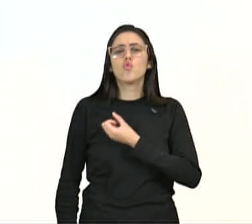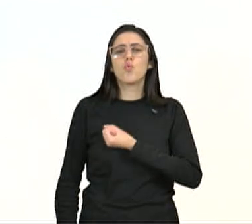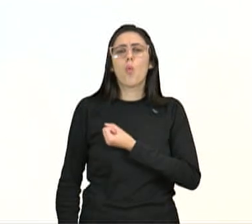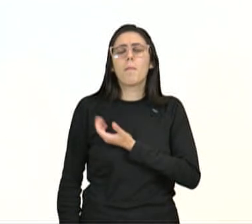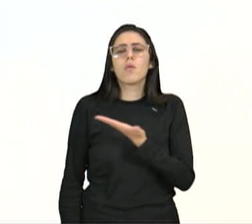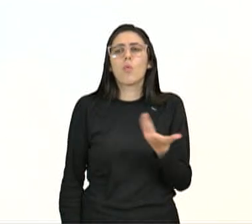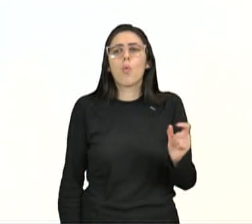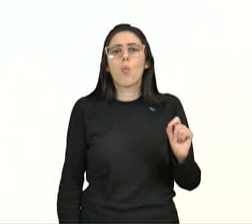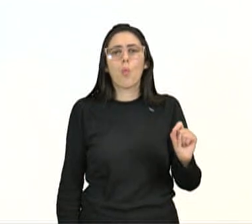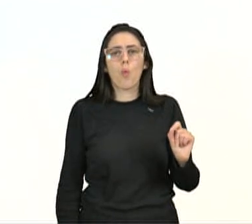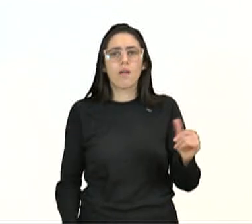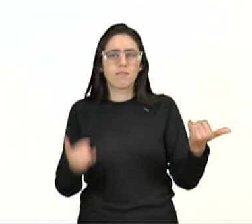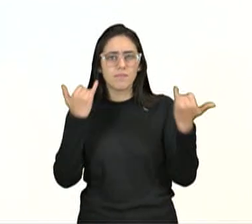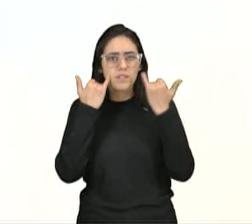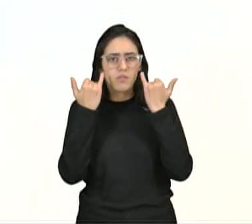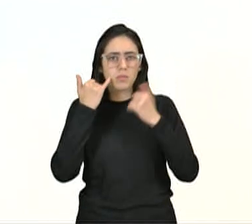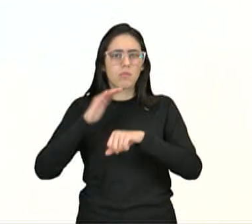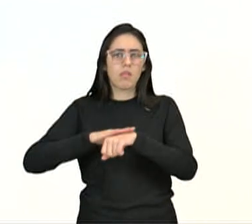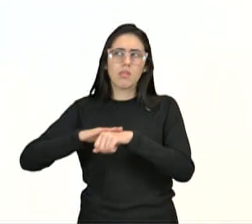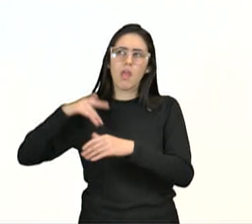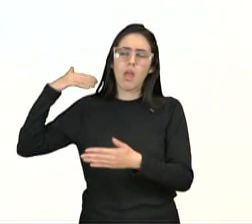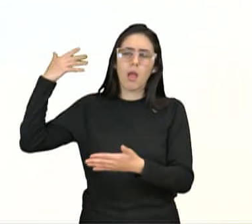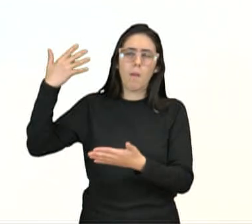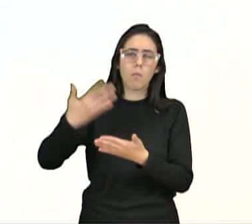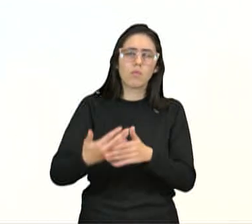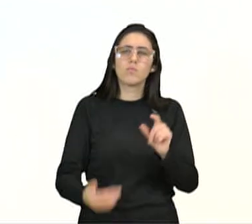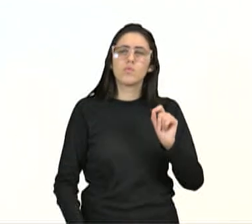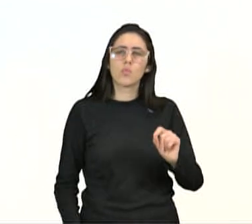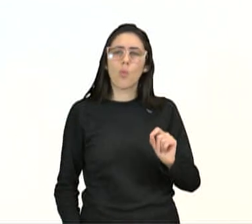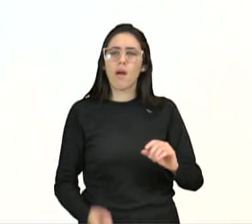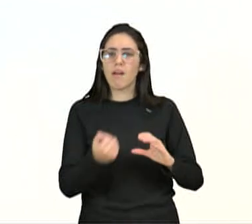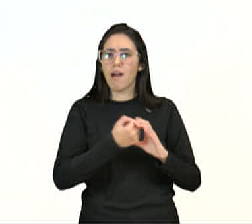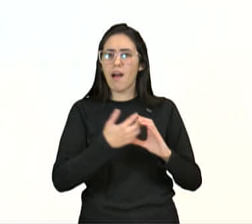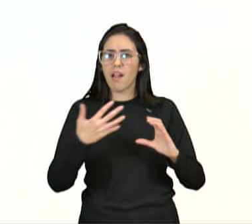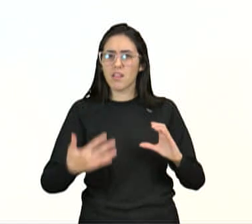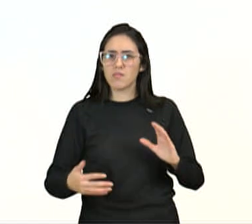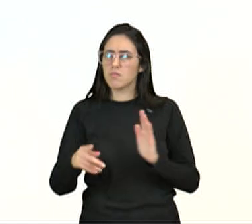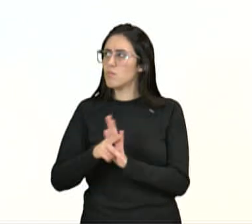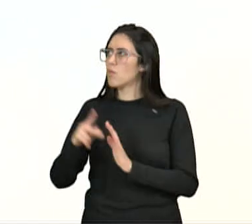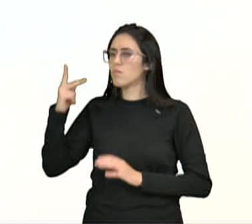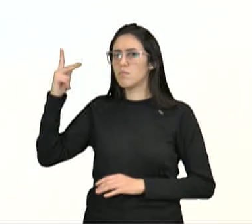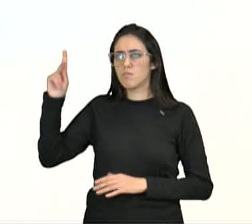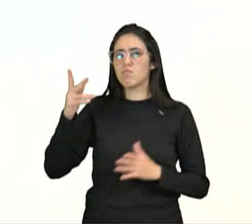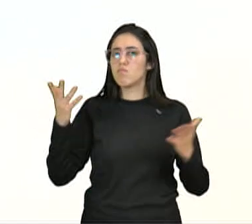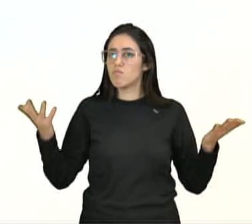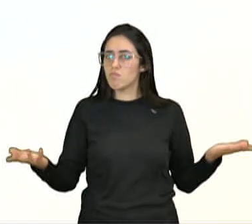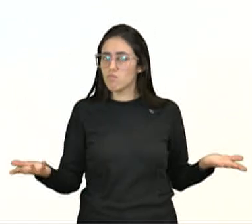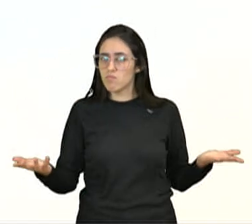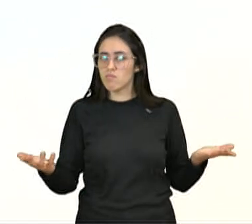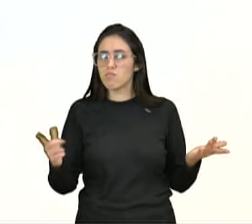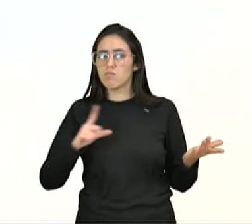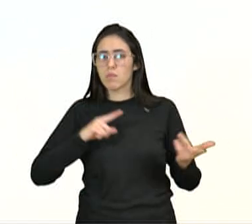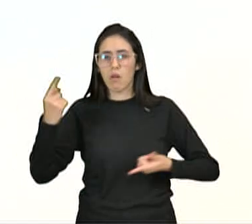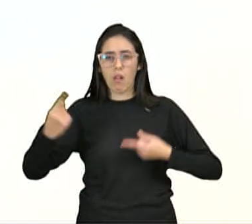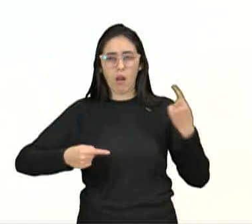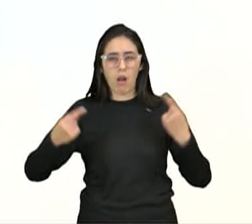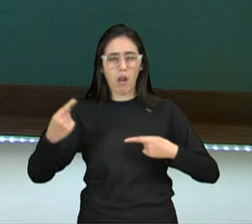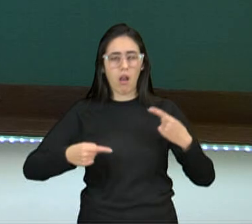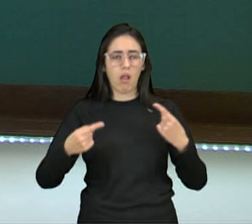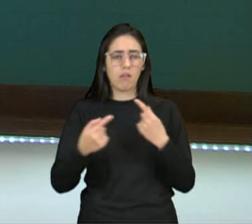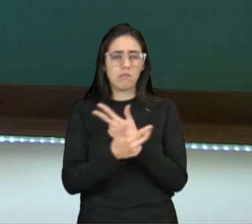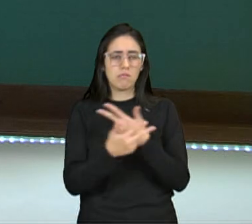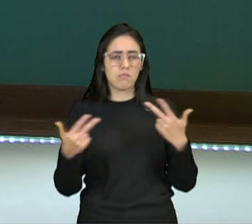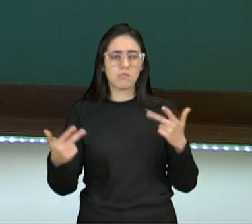mostram para nós, ao longo do tempo, aí, características dessas disputas, né? O quanto tem de conflitos no campo,